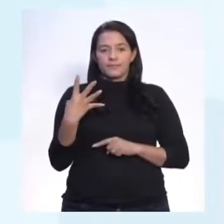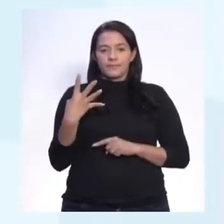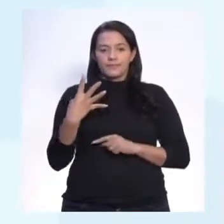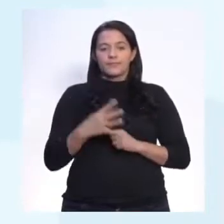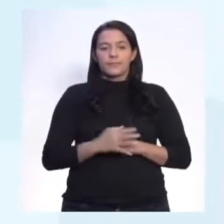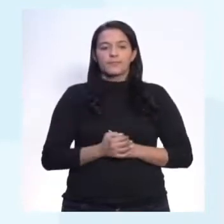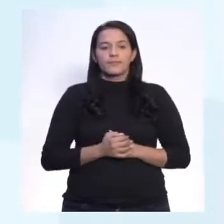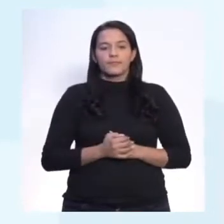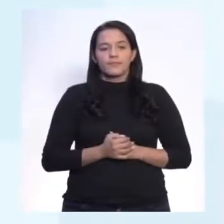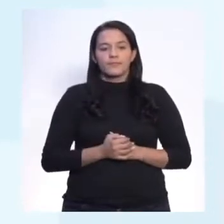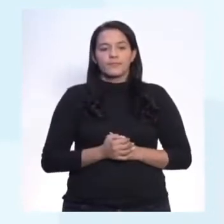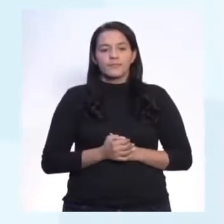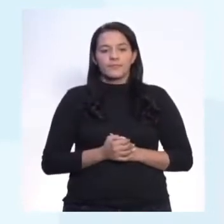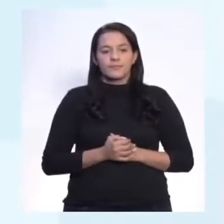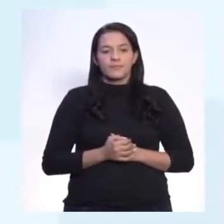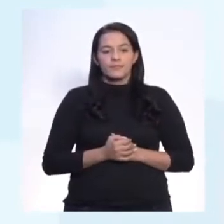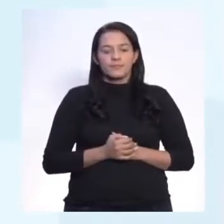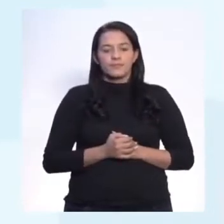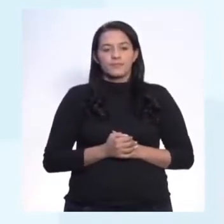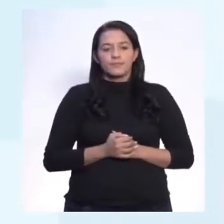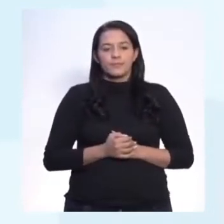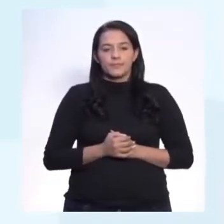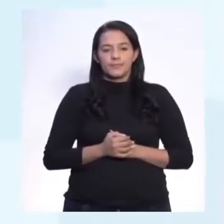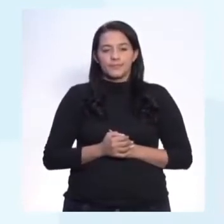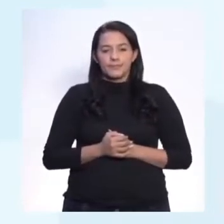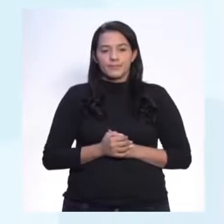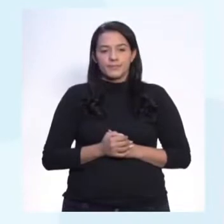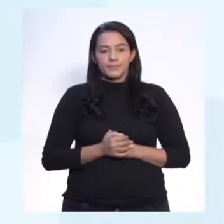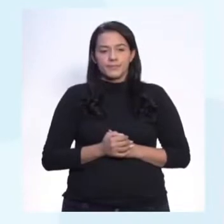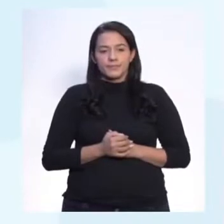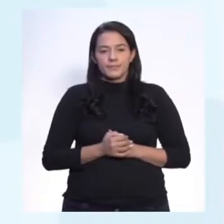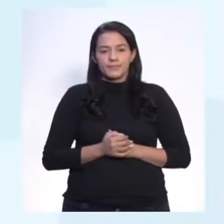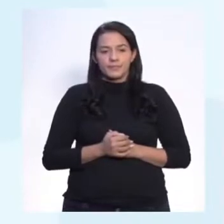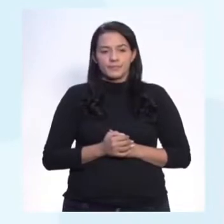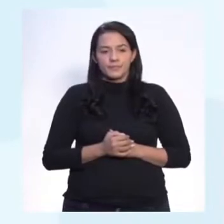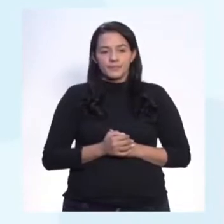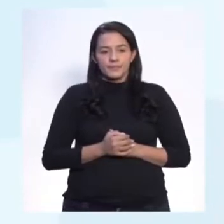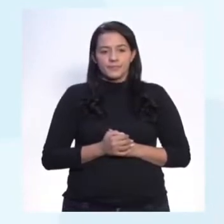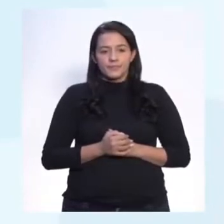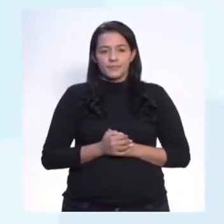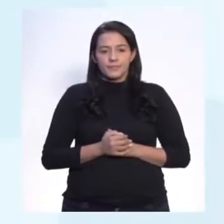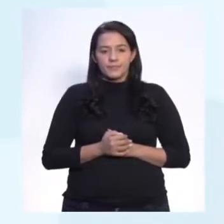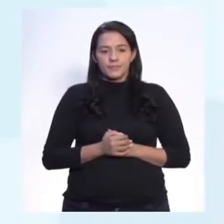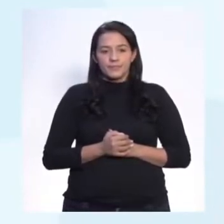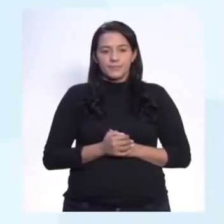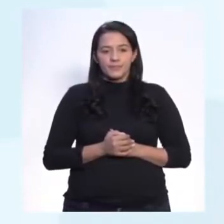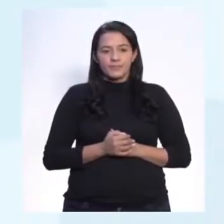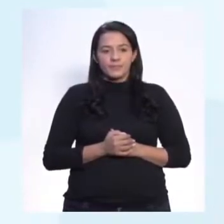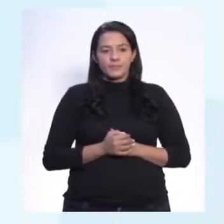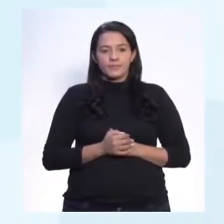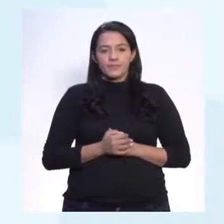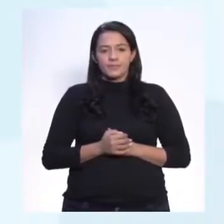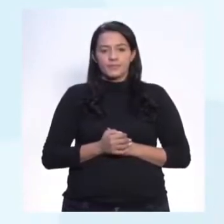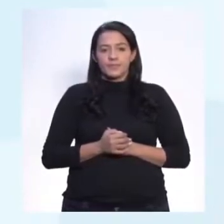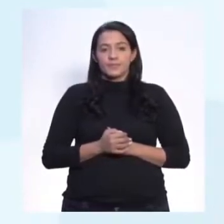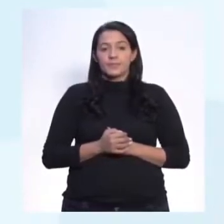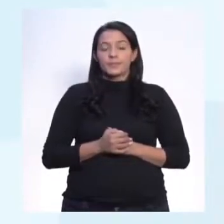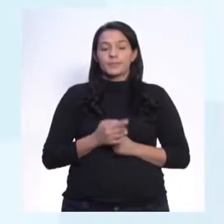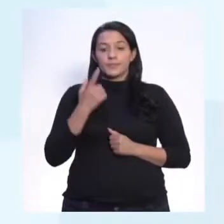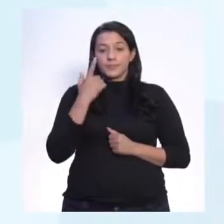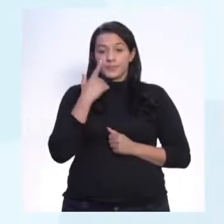vezes 14. 4 vezes 5, 20, vão 2. 4 vezes 1, 4, mais